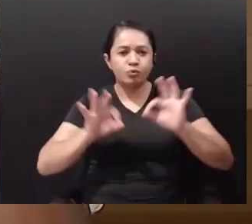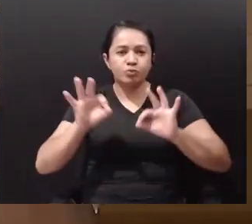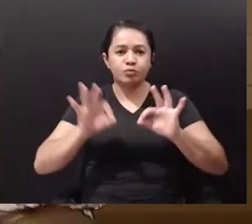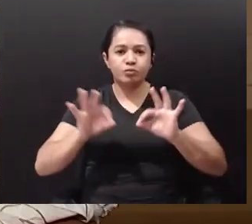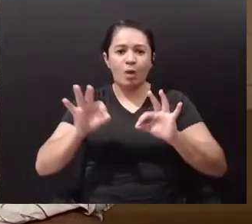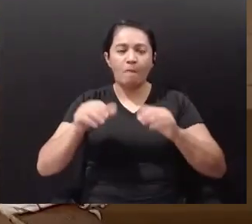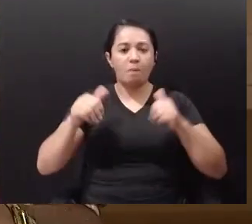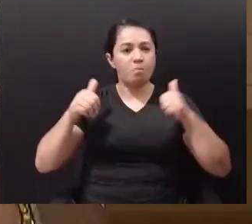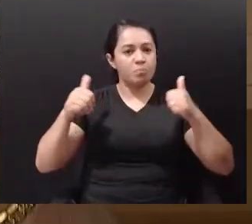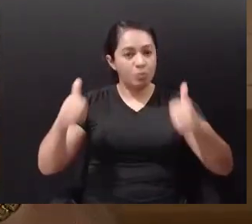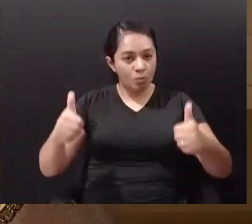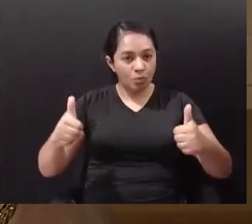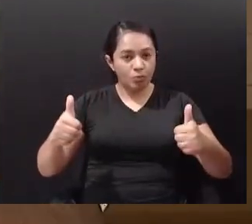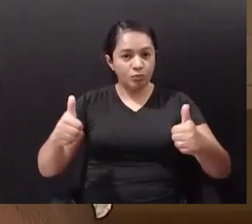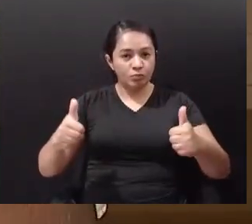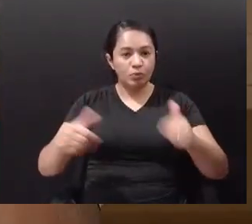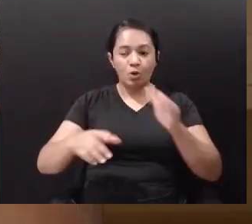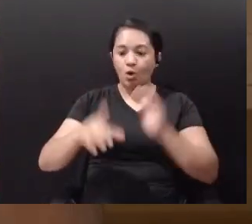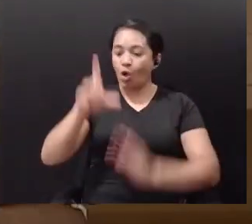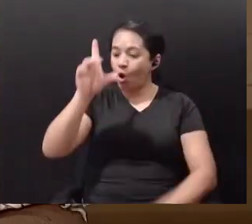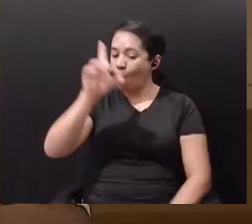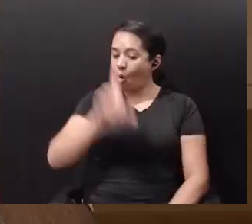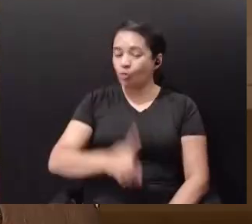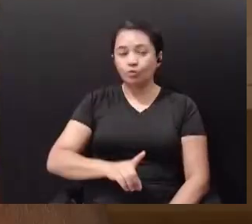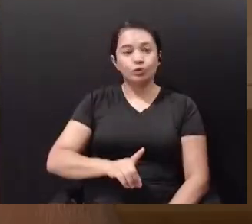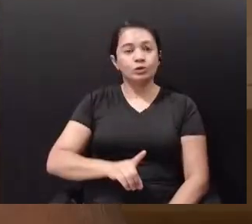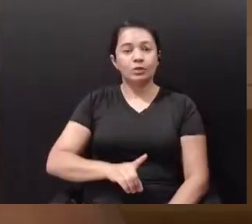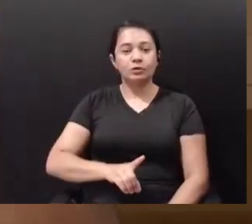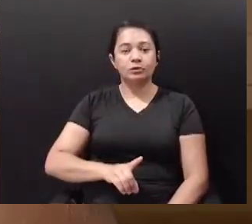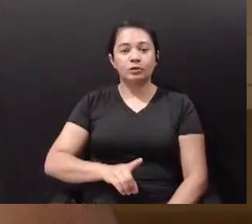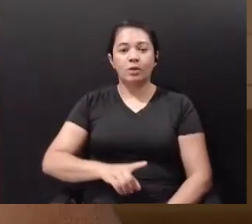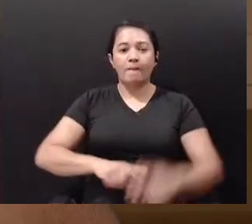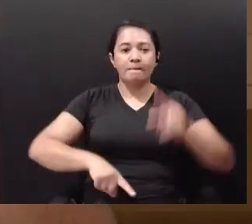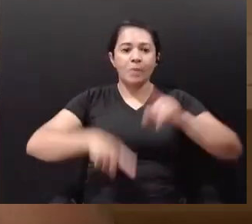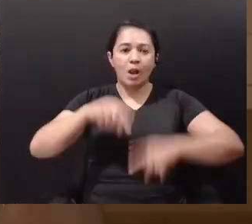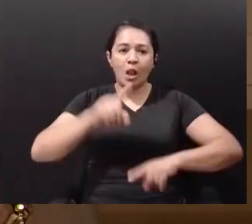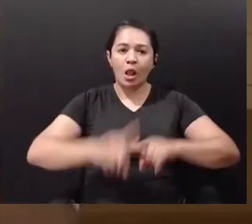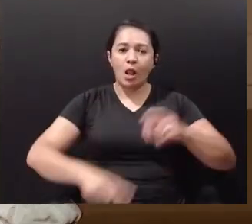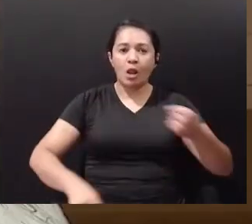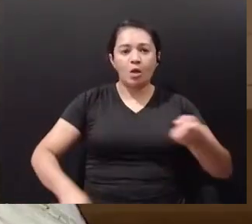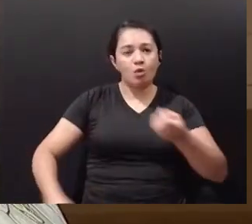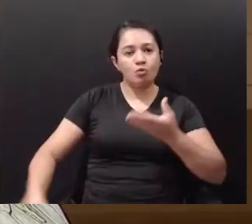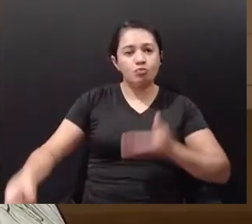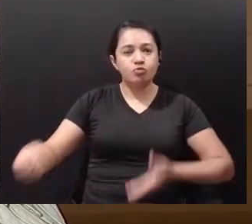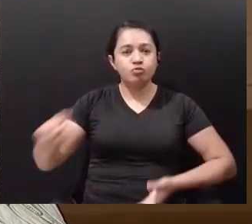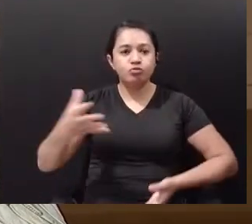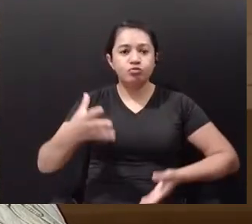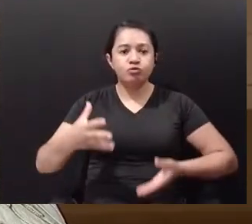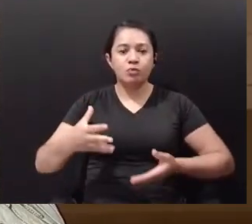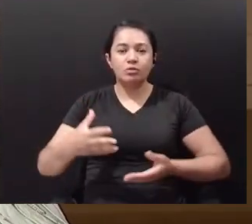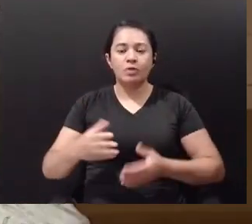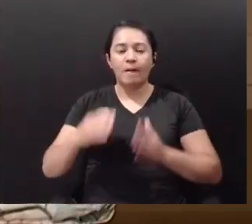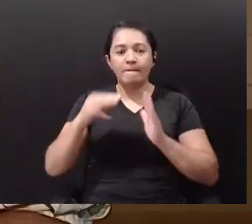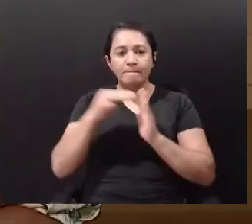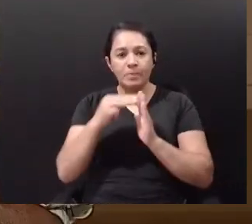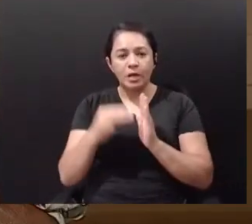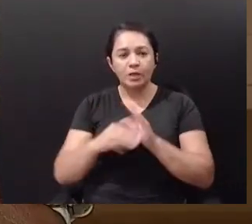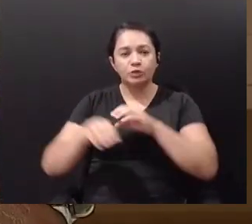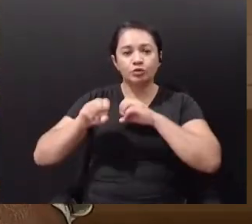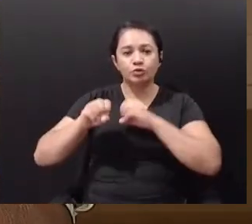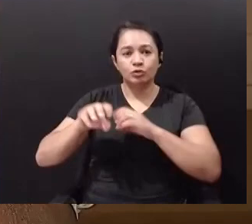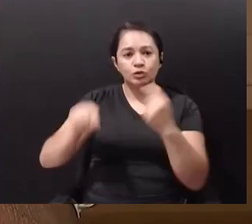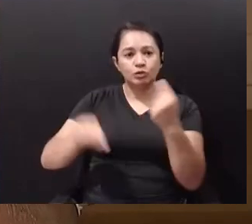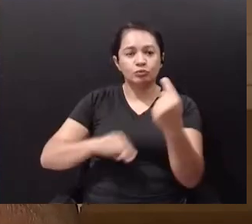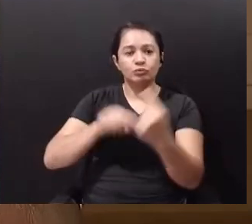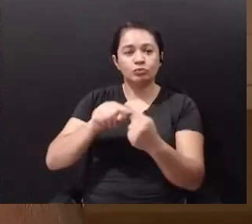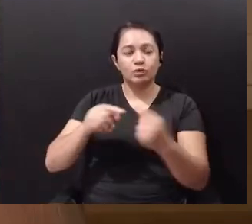um diretor, né? Materiais inovadores, com método de ensino intuitivo. Então, o grupo escolar